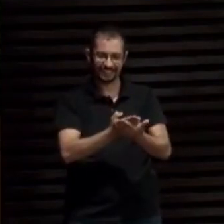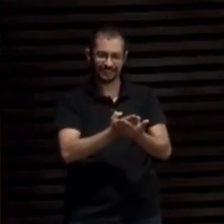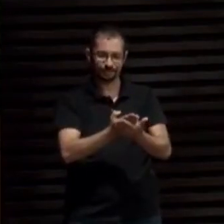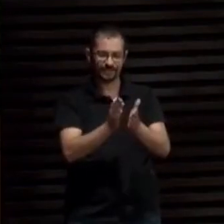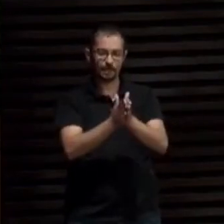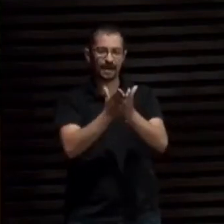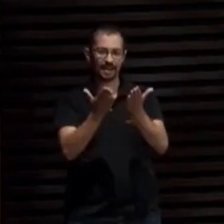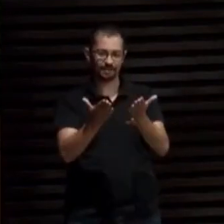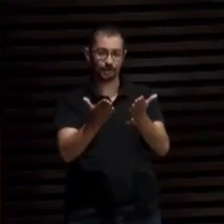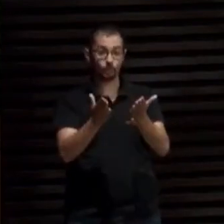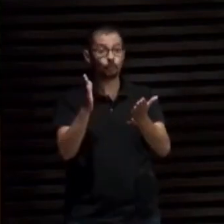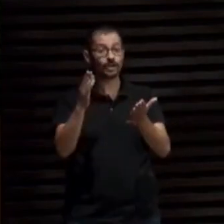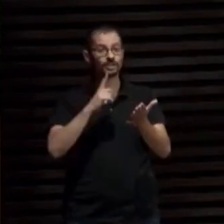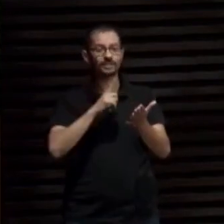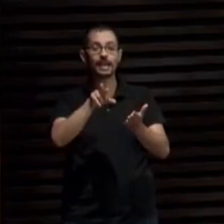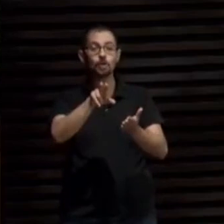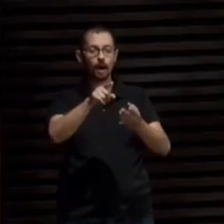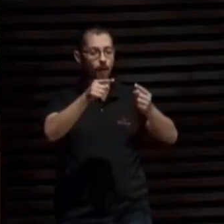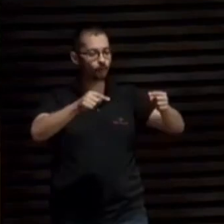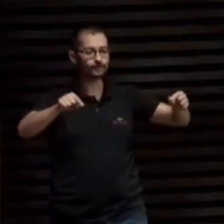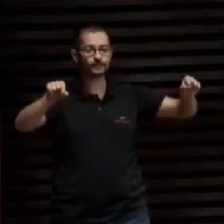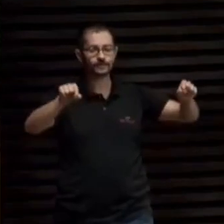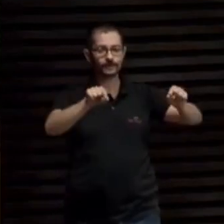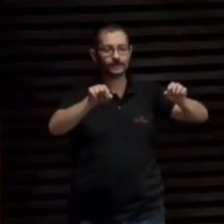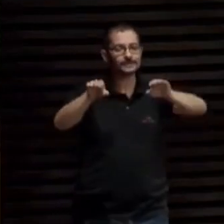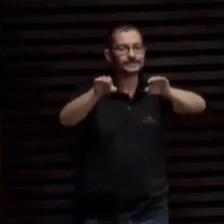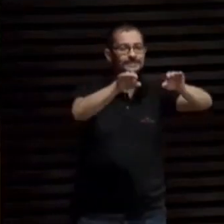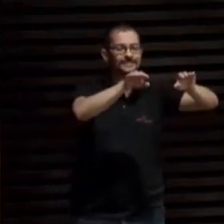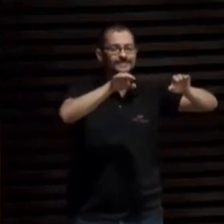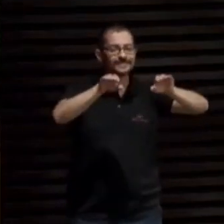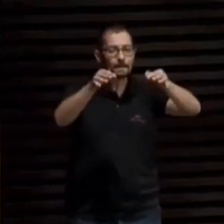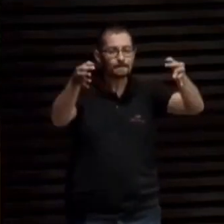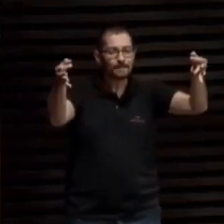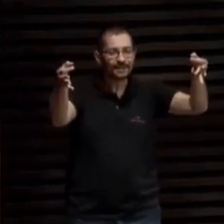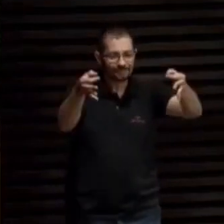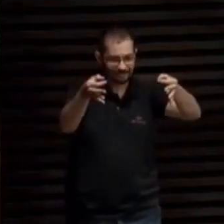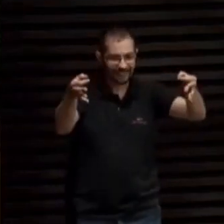modelo de Deus. E o modelo de Deus é o modelo do amor.